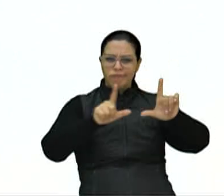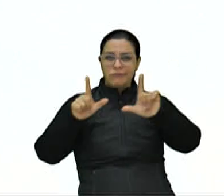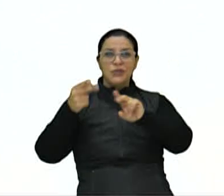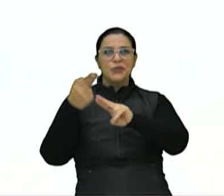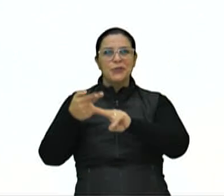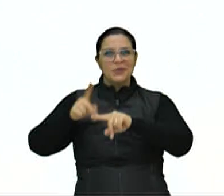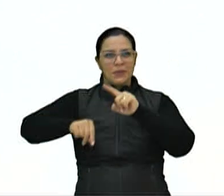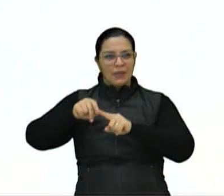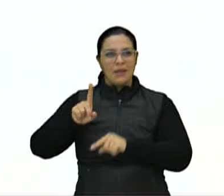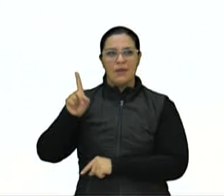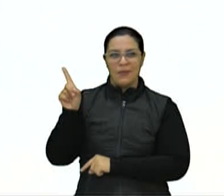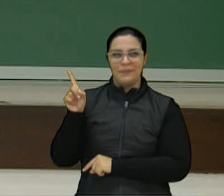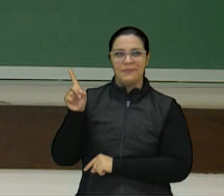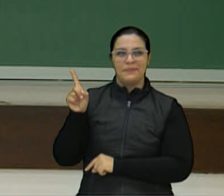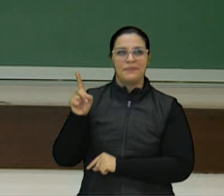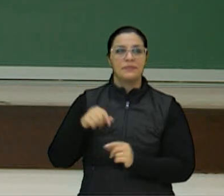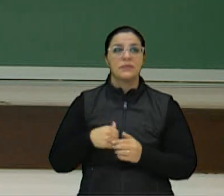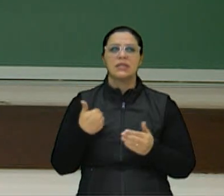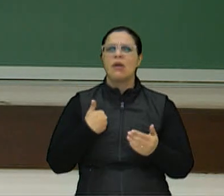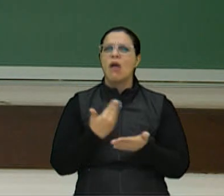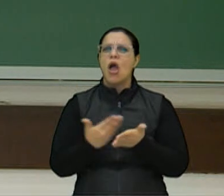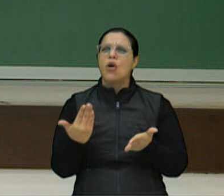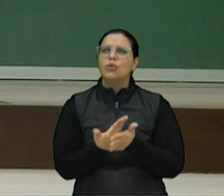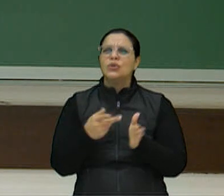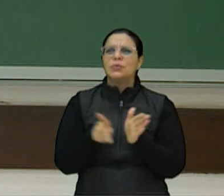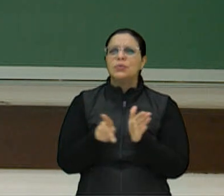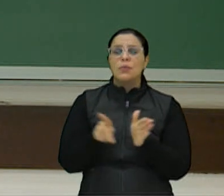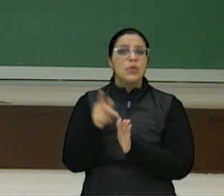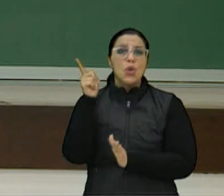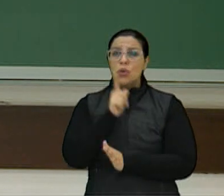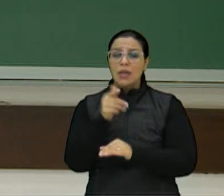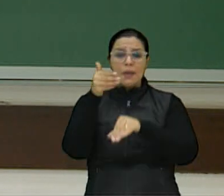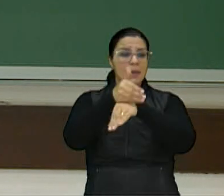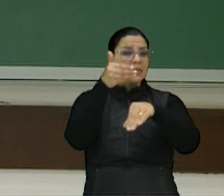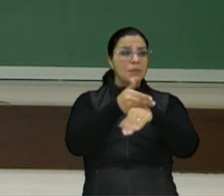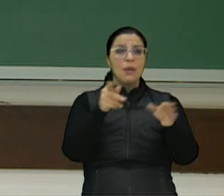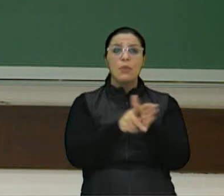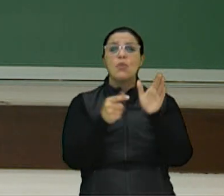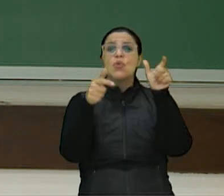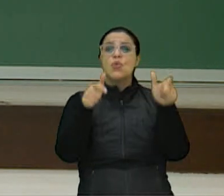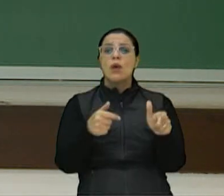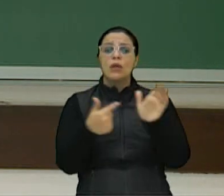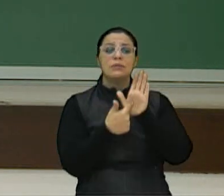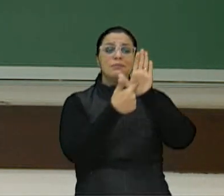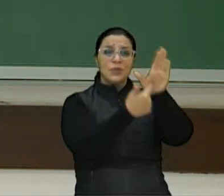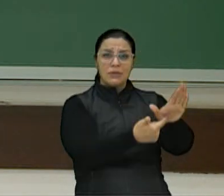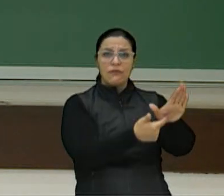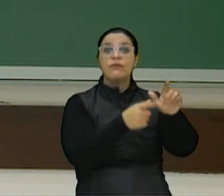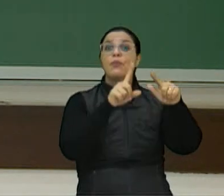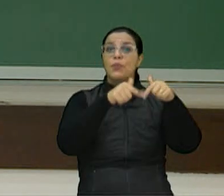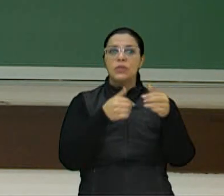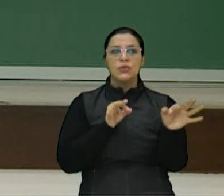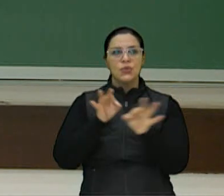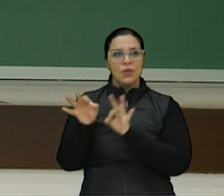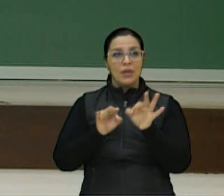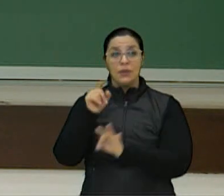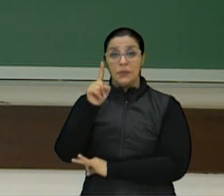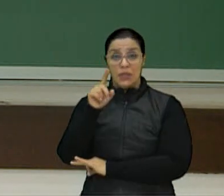com aquarelas tinham muita dificuldade em se inserir nas exposições que já aconteciam. Por isso, eles